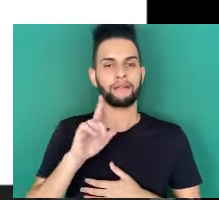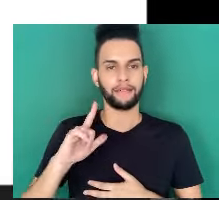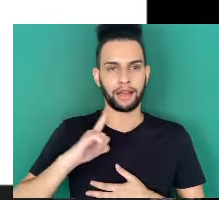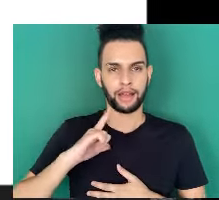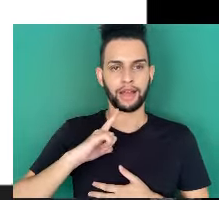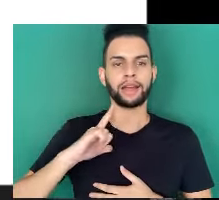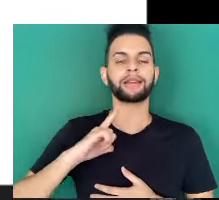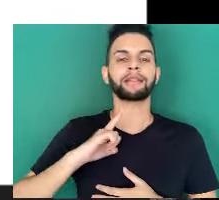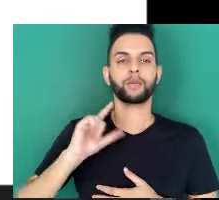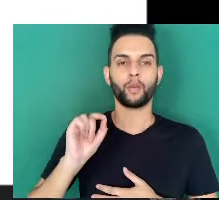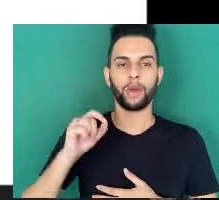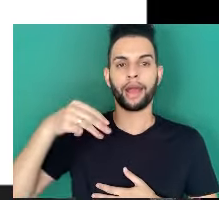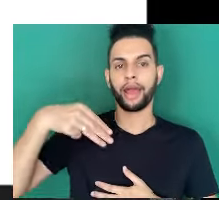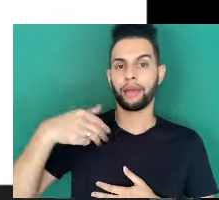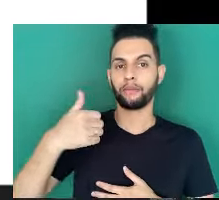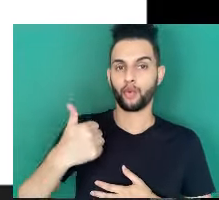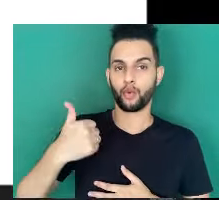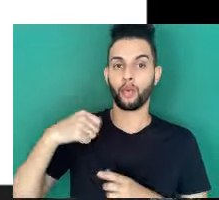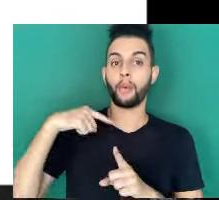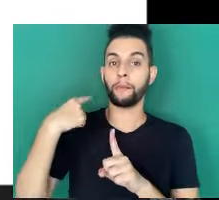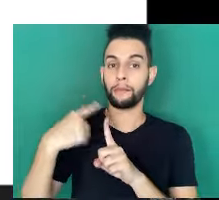mais 25%